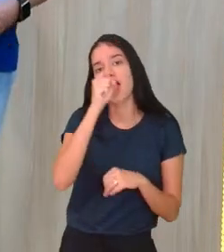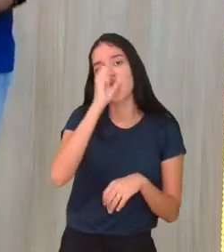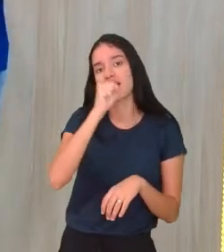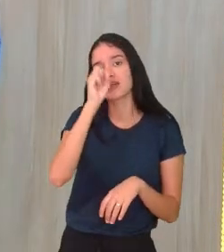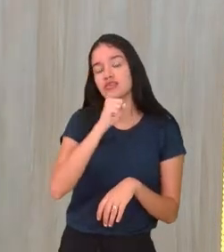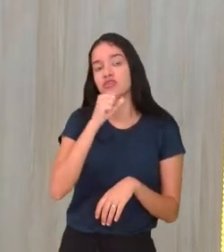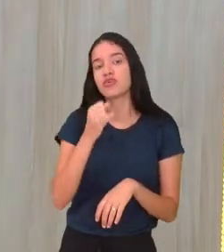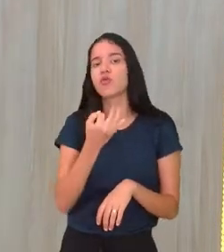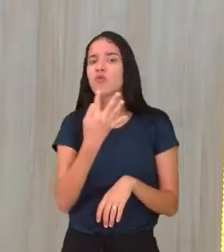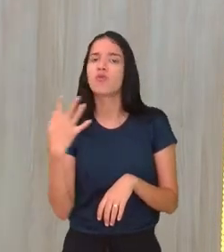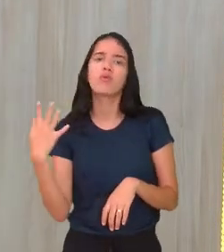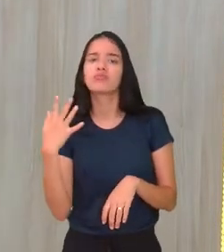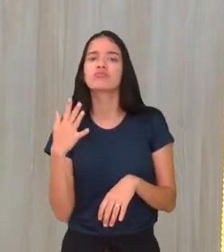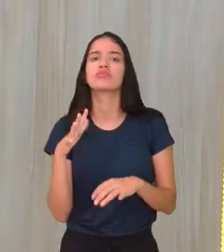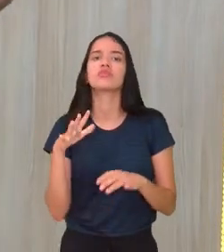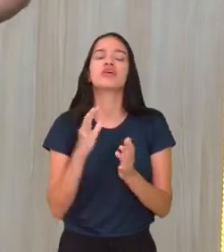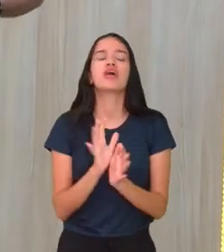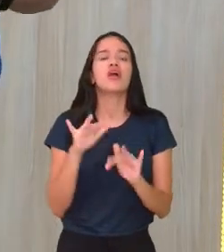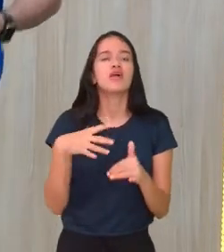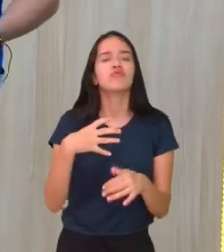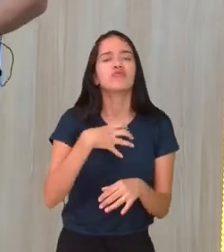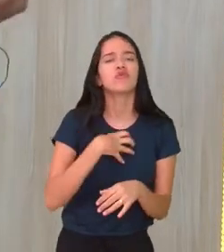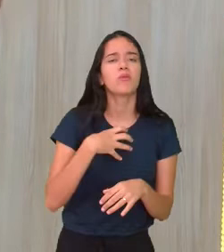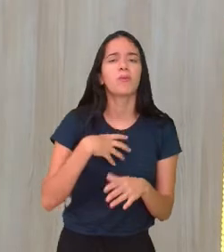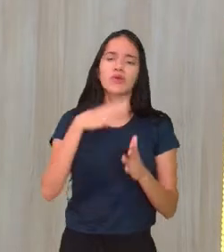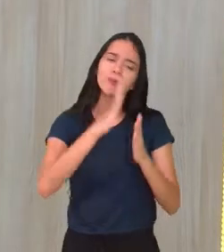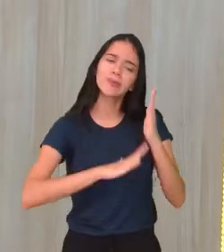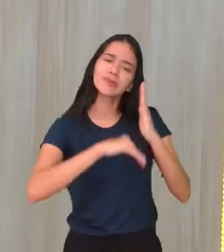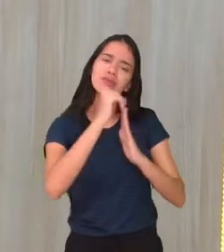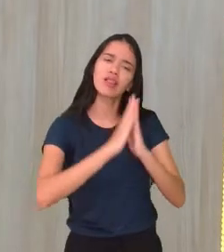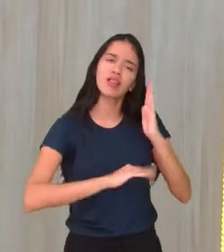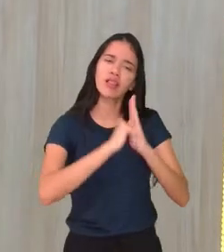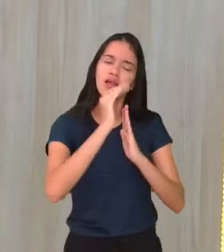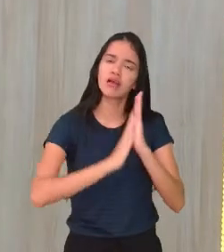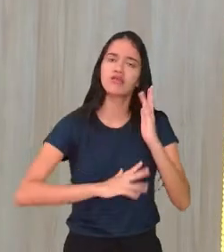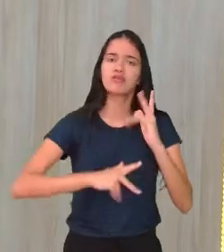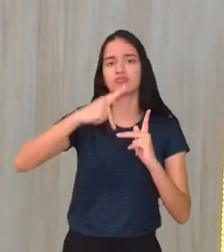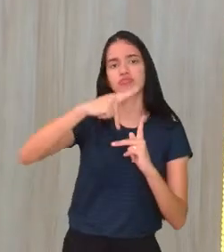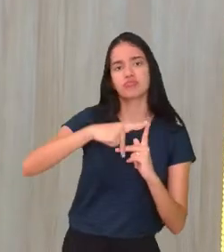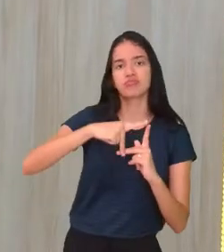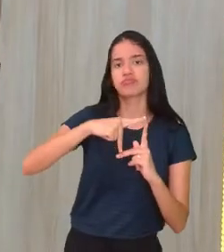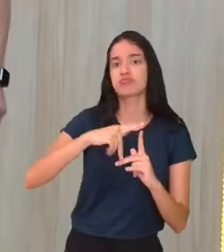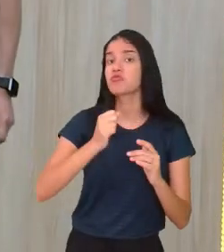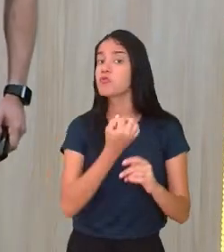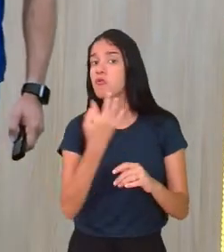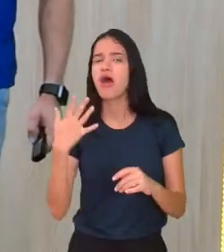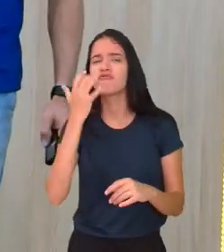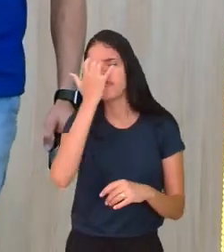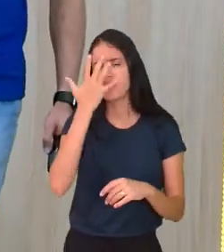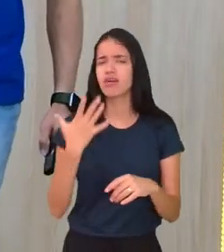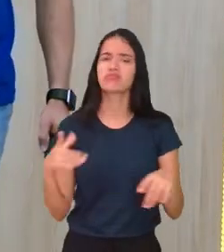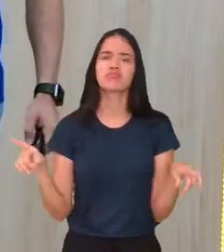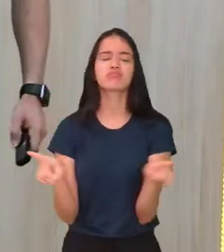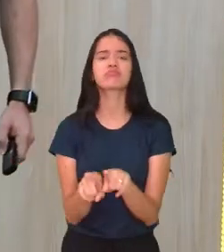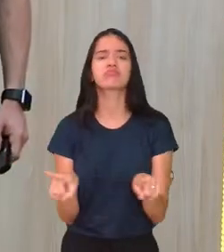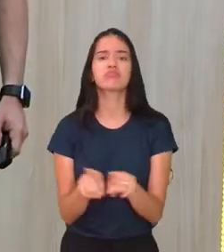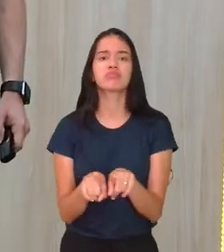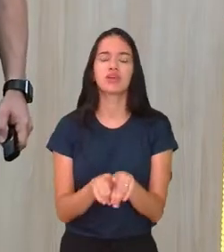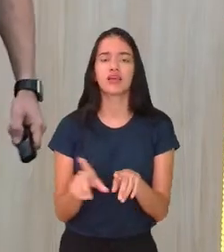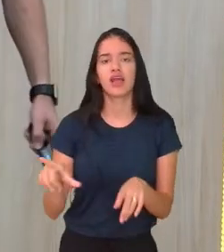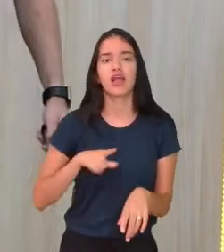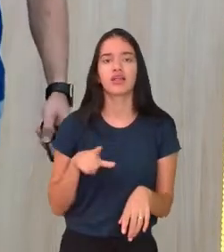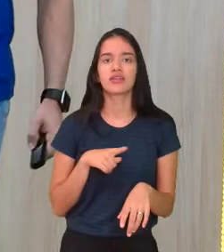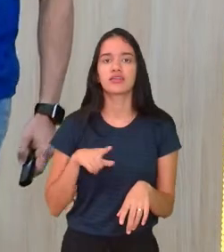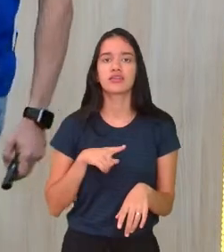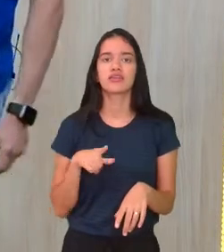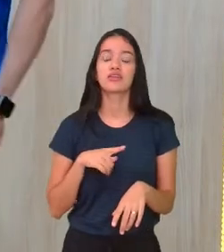De quantas formas eu posso pintar esse polígono aqui? Facilzinho também, né? Eu tenho aí